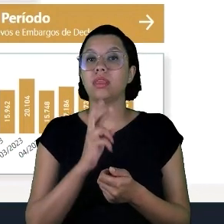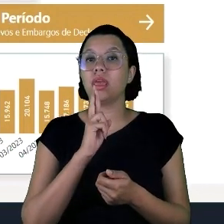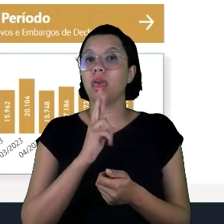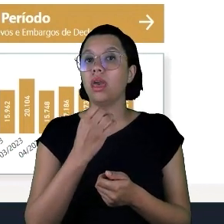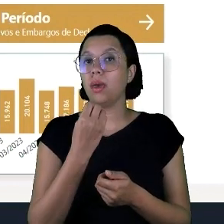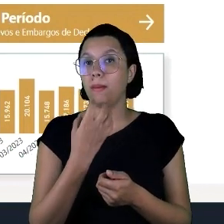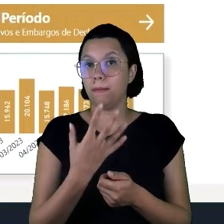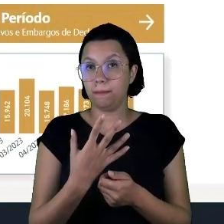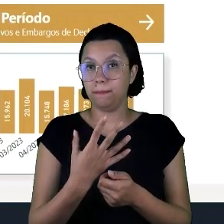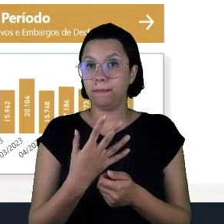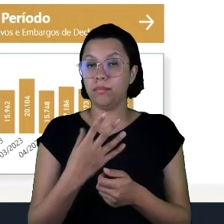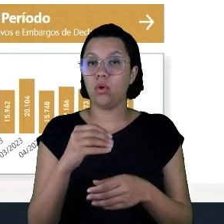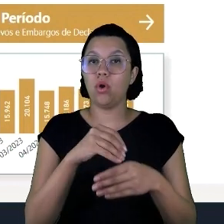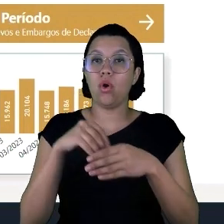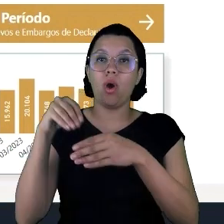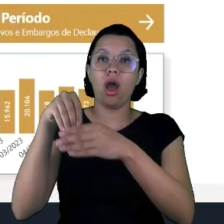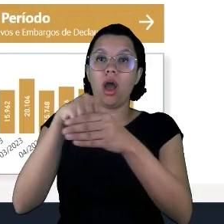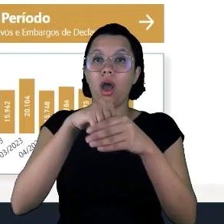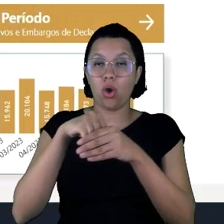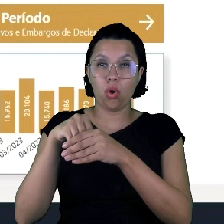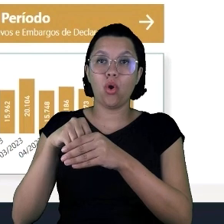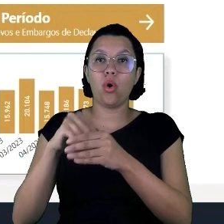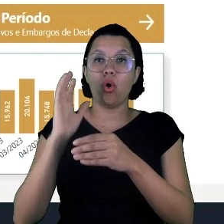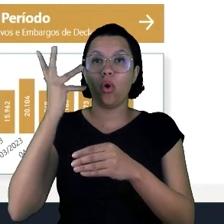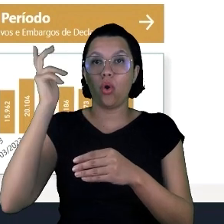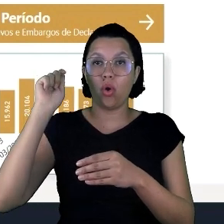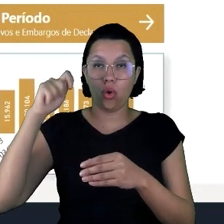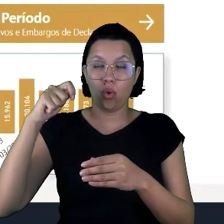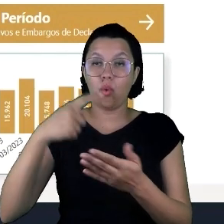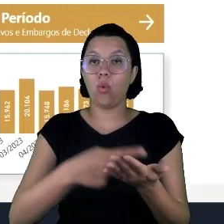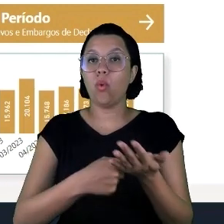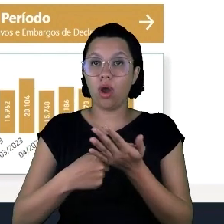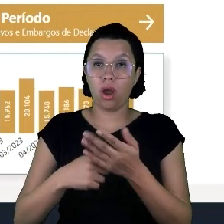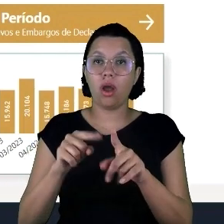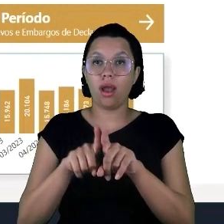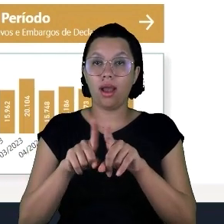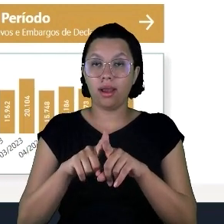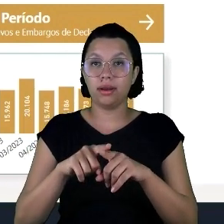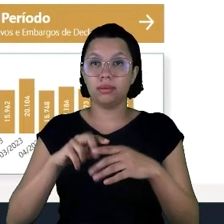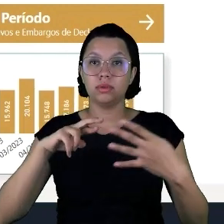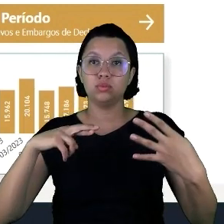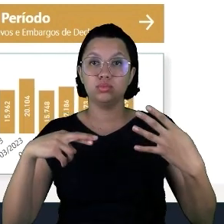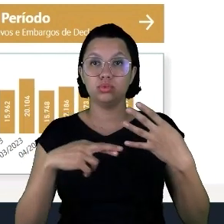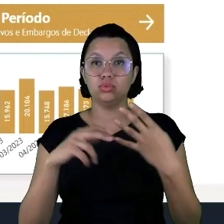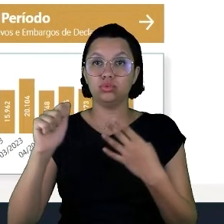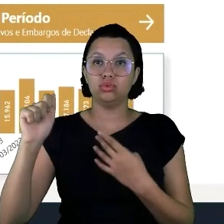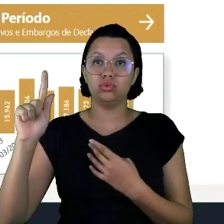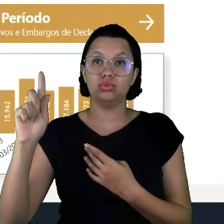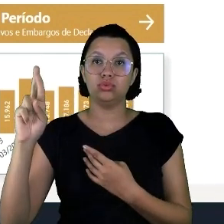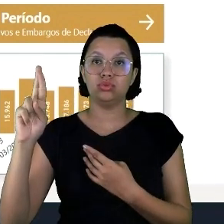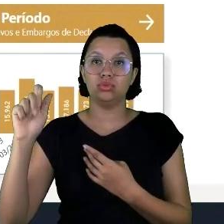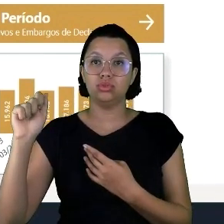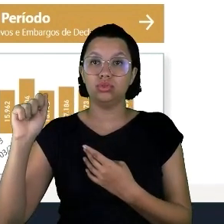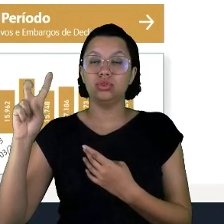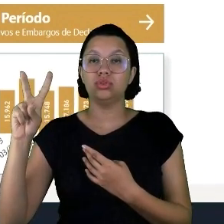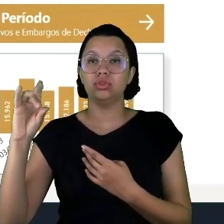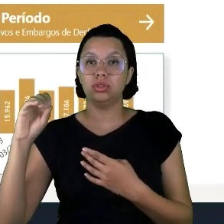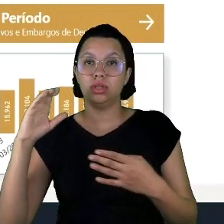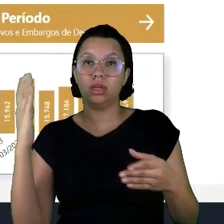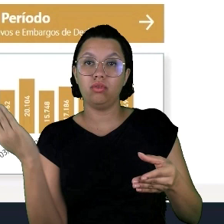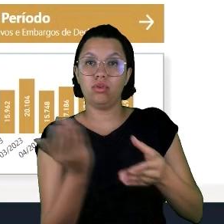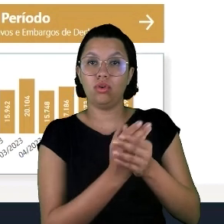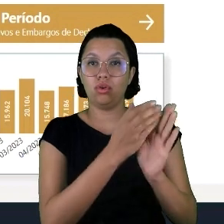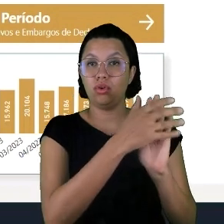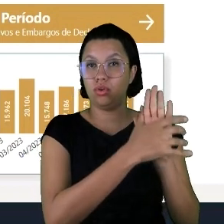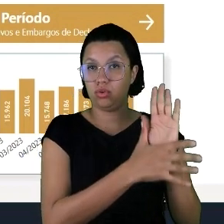na produtividade, os acordos e decisão exterminativa, os acordos homologados, o agravo e os